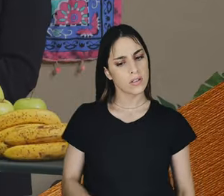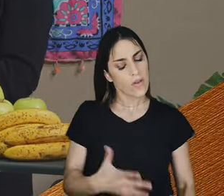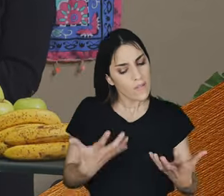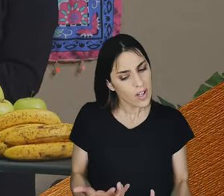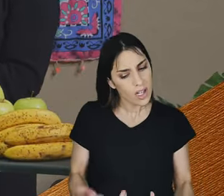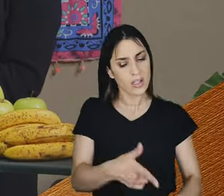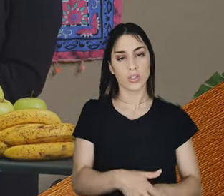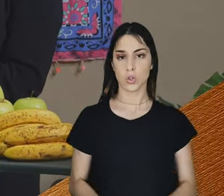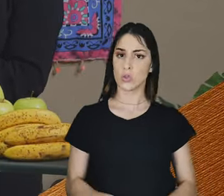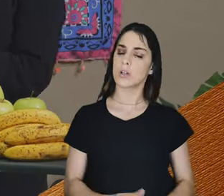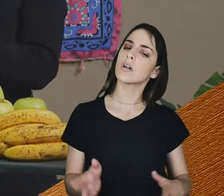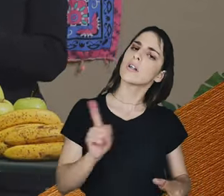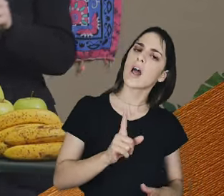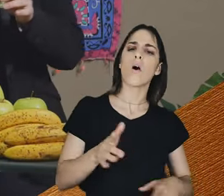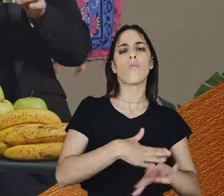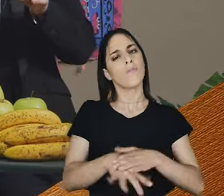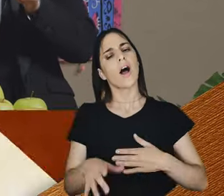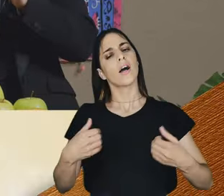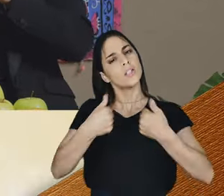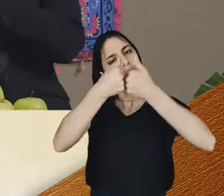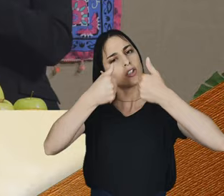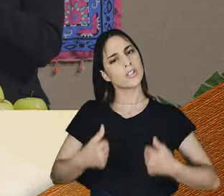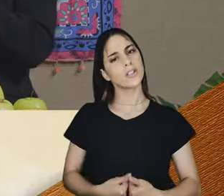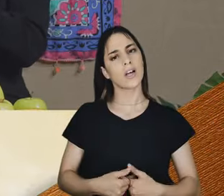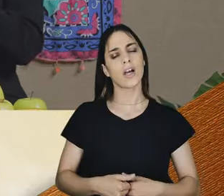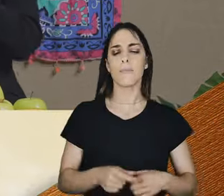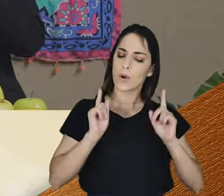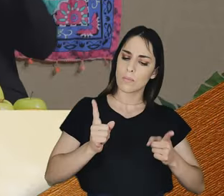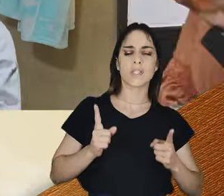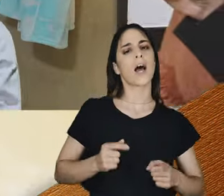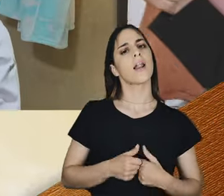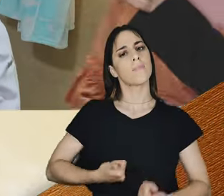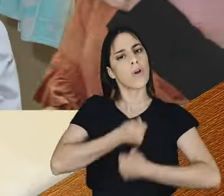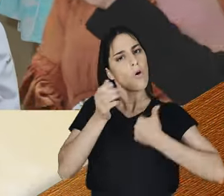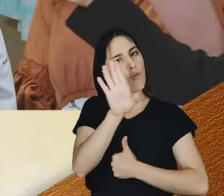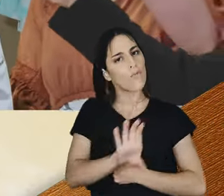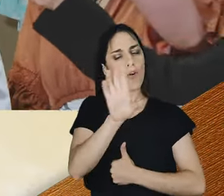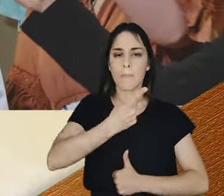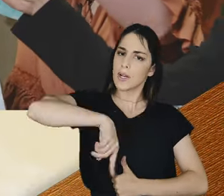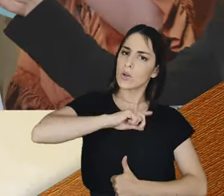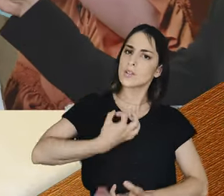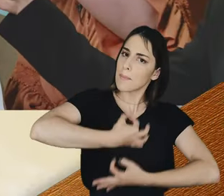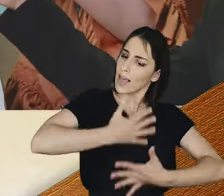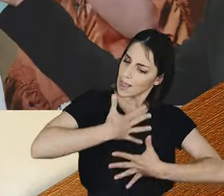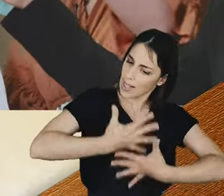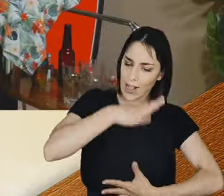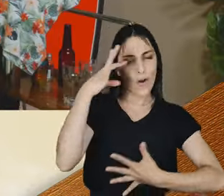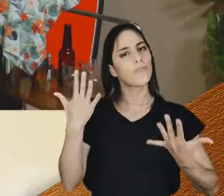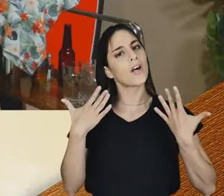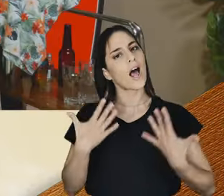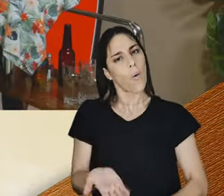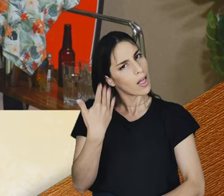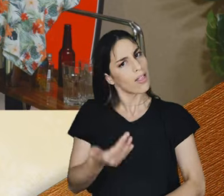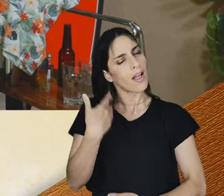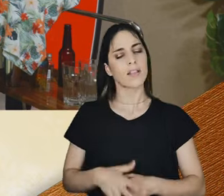fresco. Não, Ricardo, anda lá. Fazem um brindezinho, vamos fazer um brinde para começar da melhor maneira a nossa manhã dedicada ao verão. Bora lá, bora